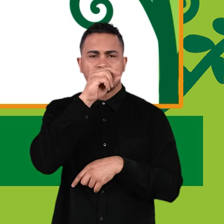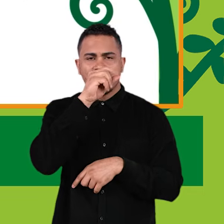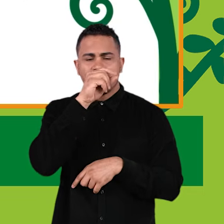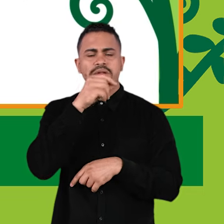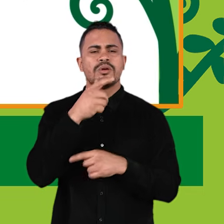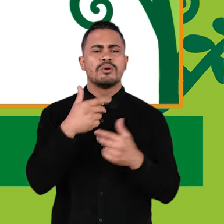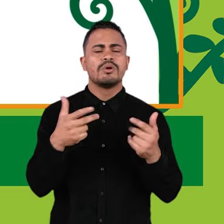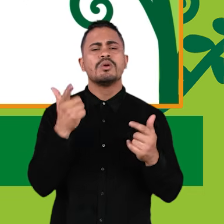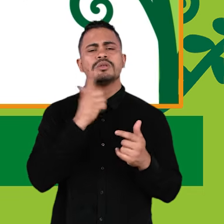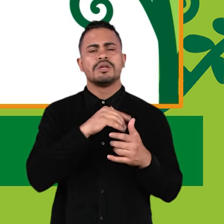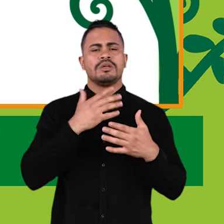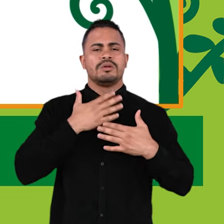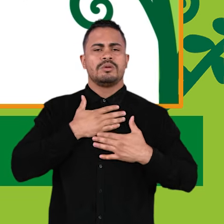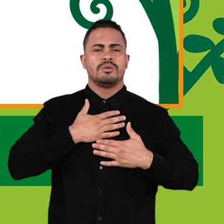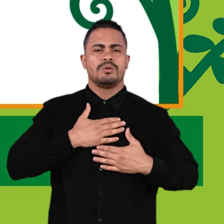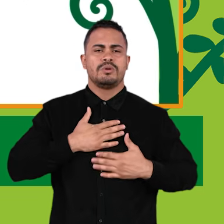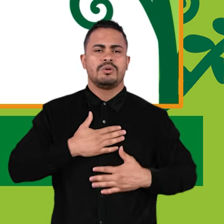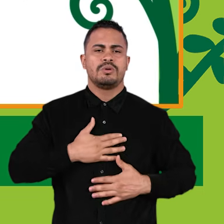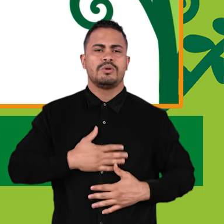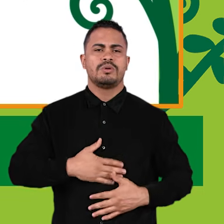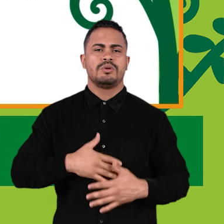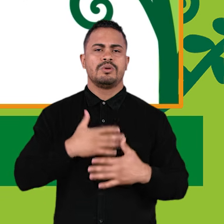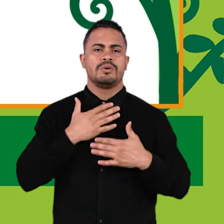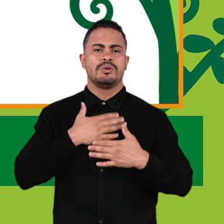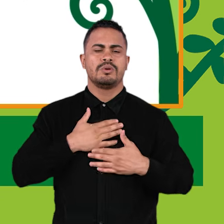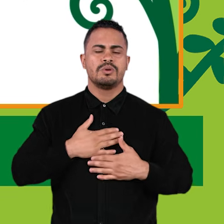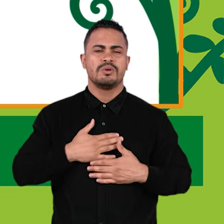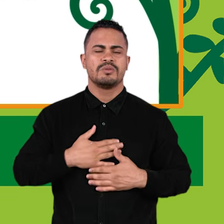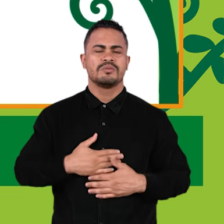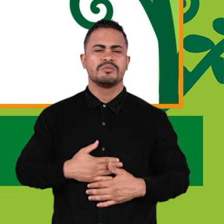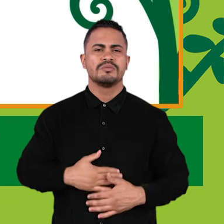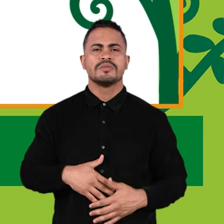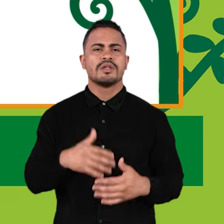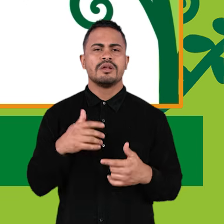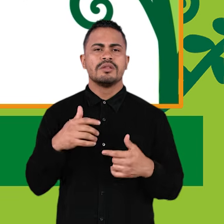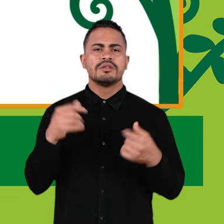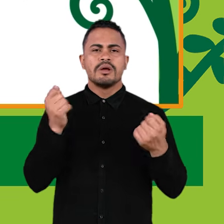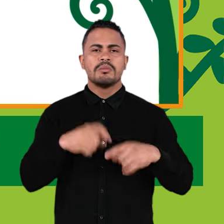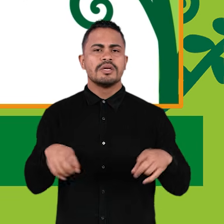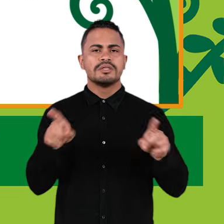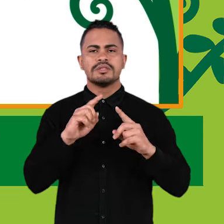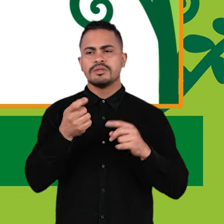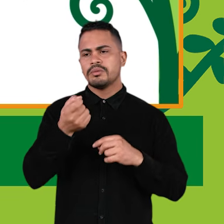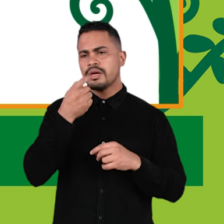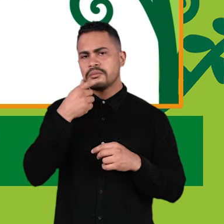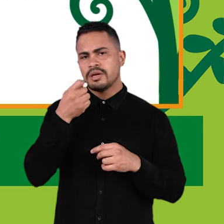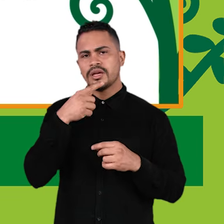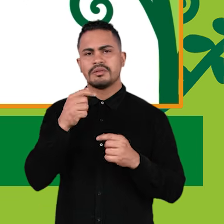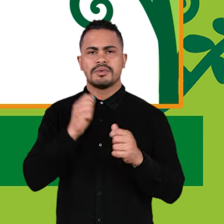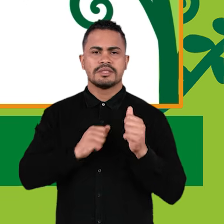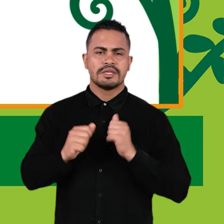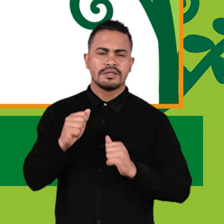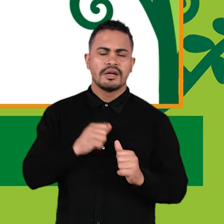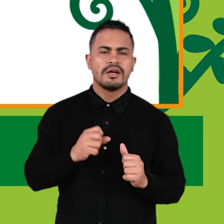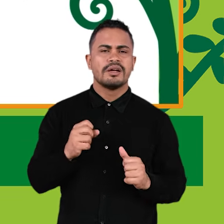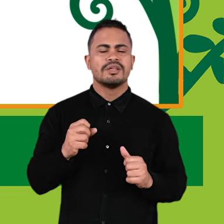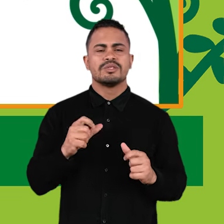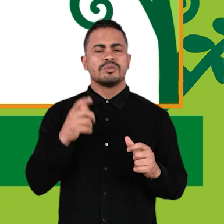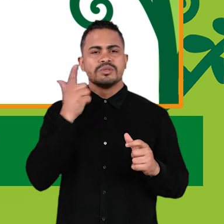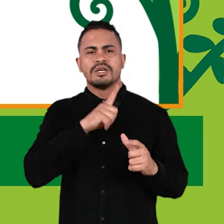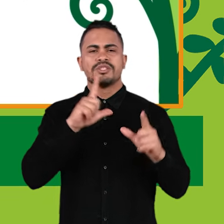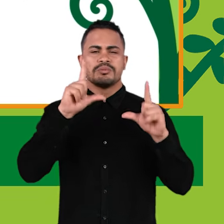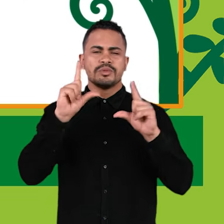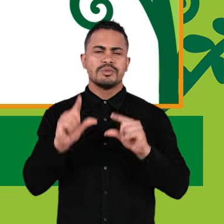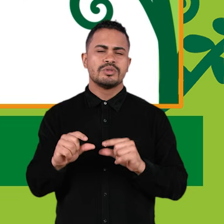já consegue relaxar, você já não precisa mais, né, tomar remédios para ansiedade, você